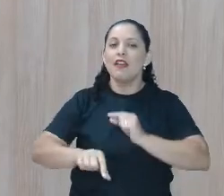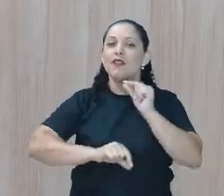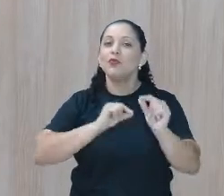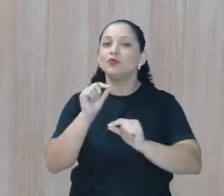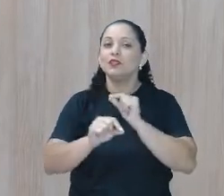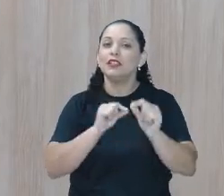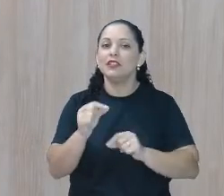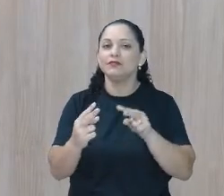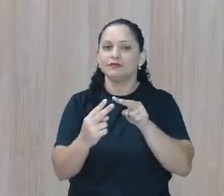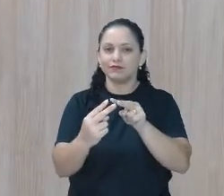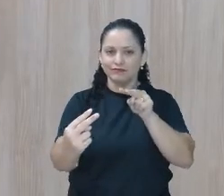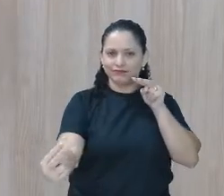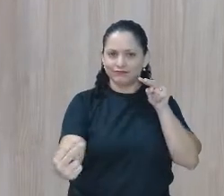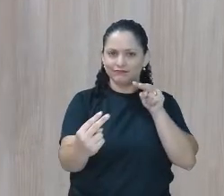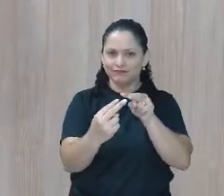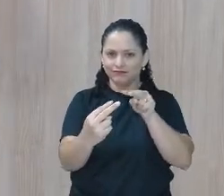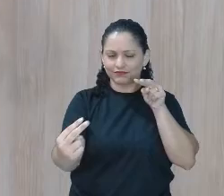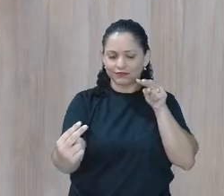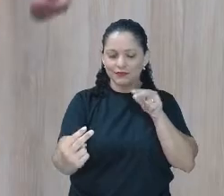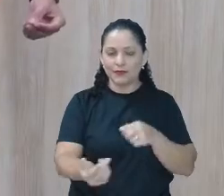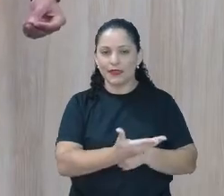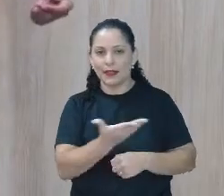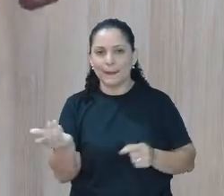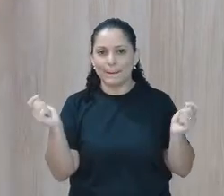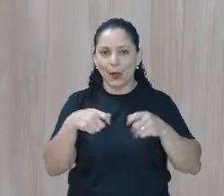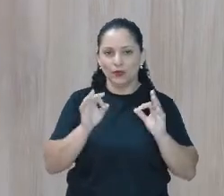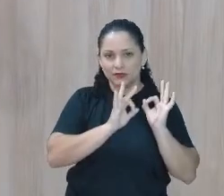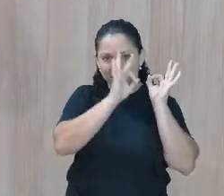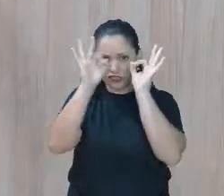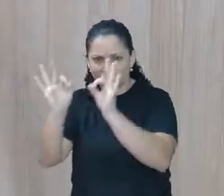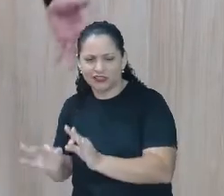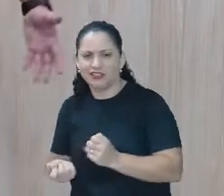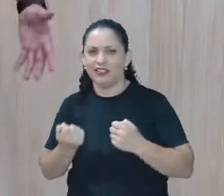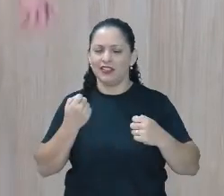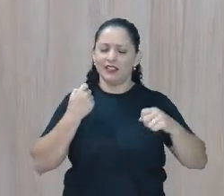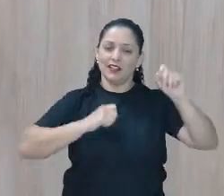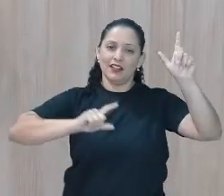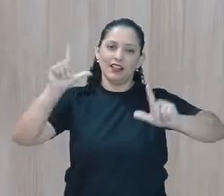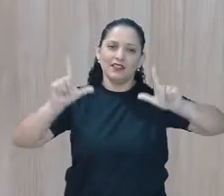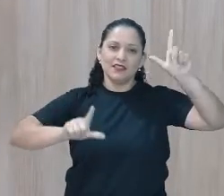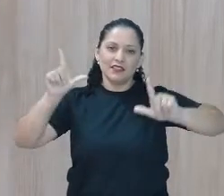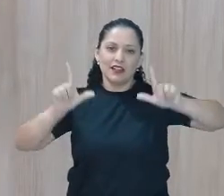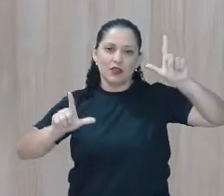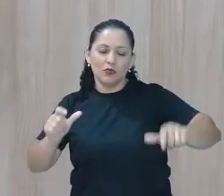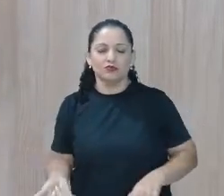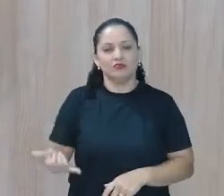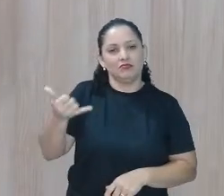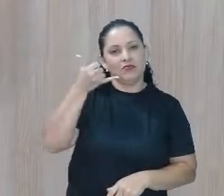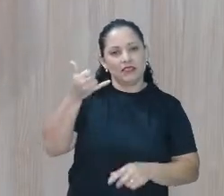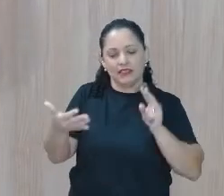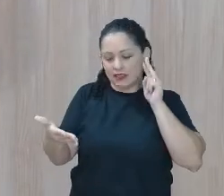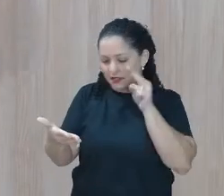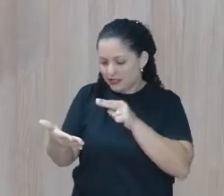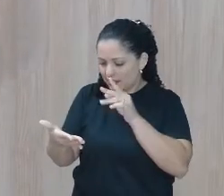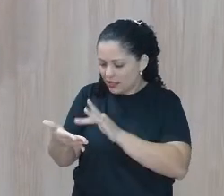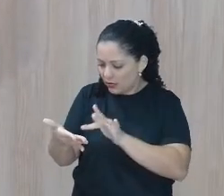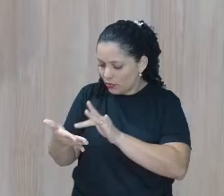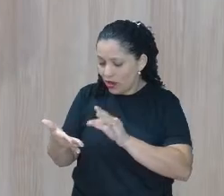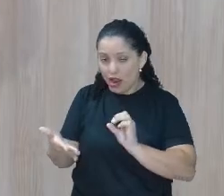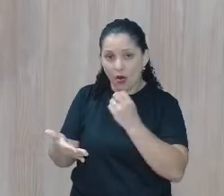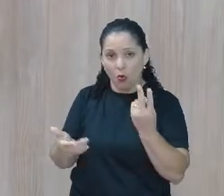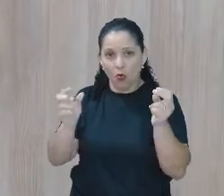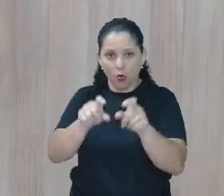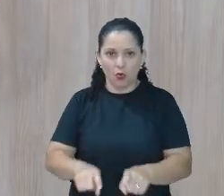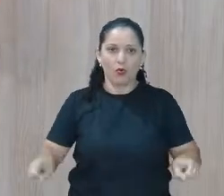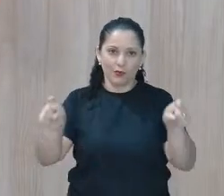de aula digital, onde você pode acompanhar a nossa aula através da TV, do celular ou através do computador,